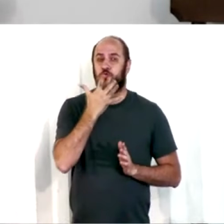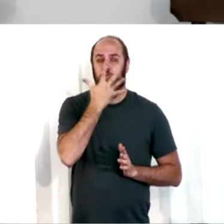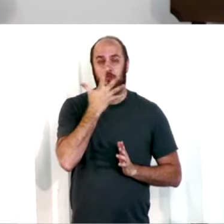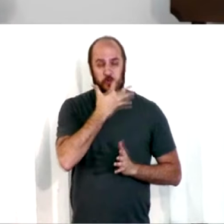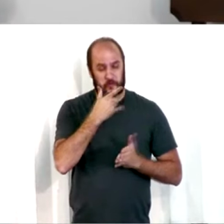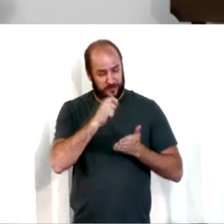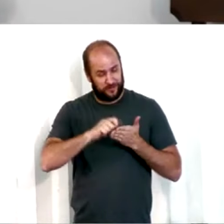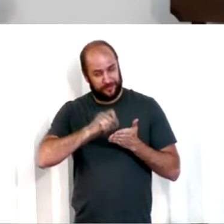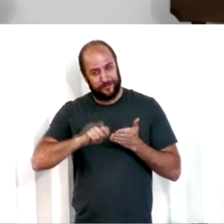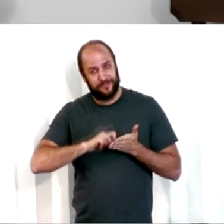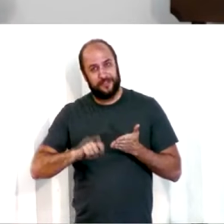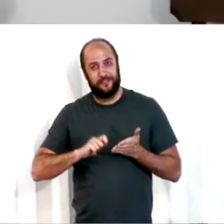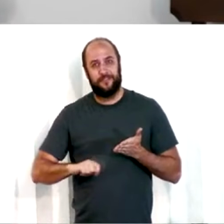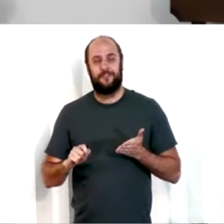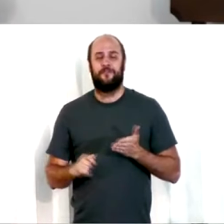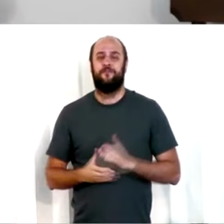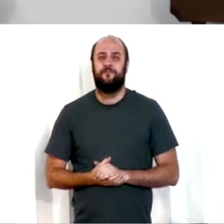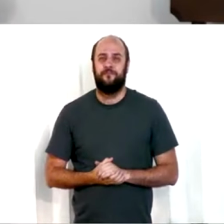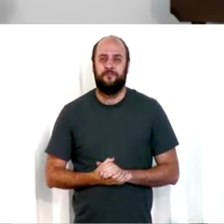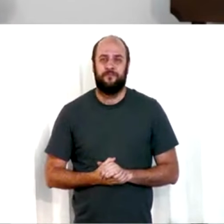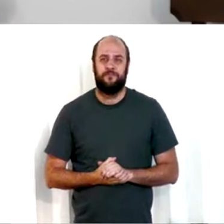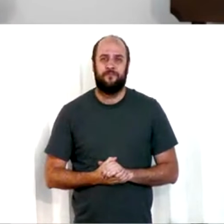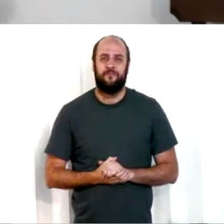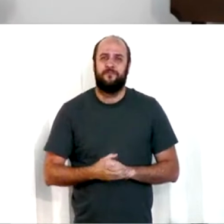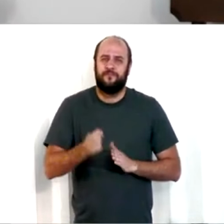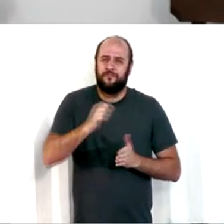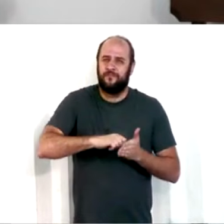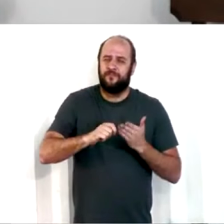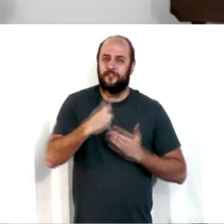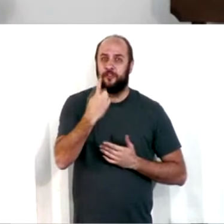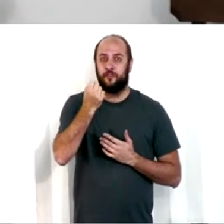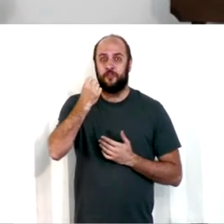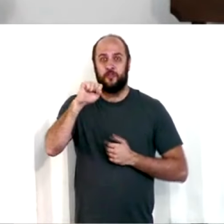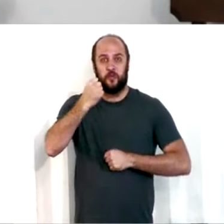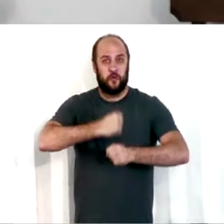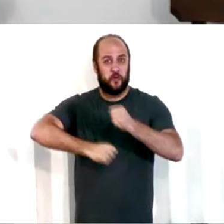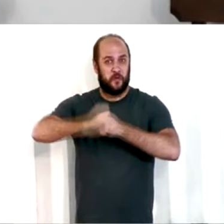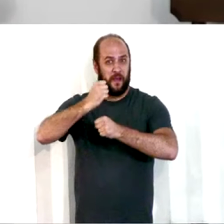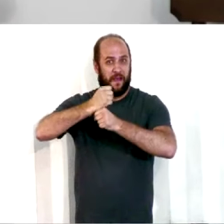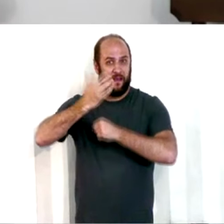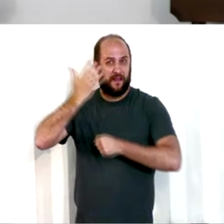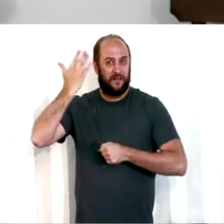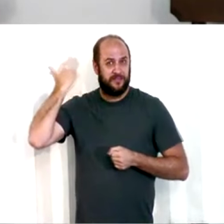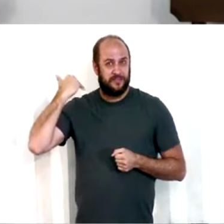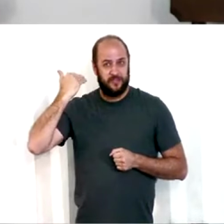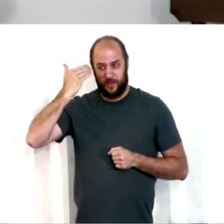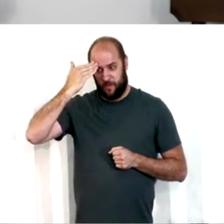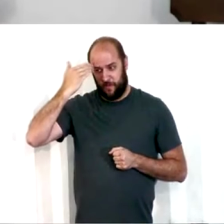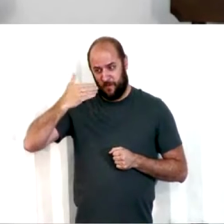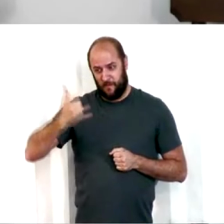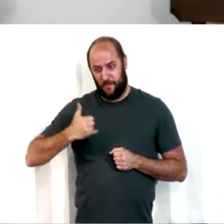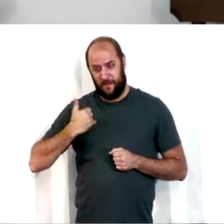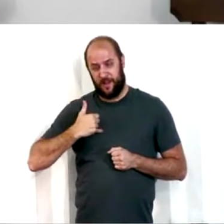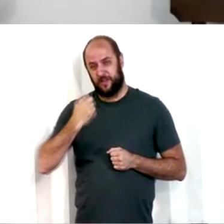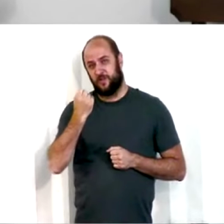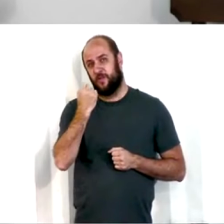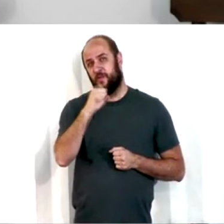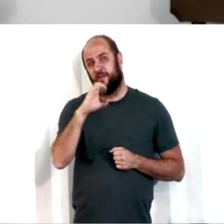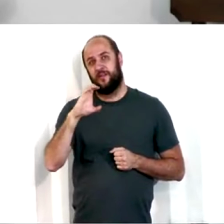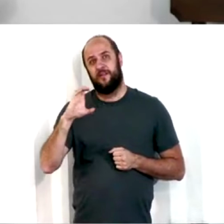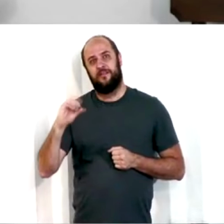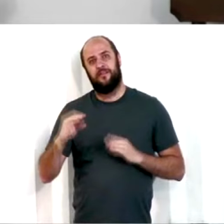Alberto Canelhas, a qual ele redigiu 18 anos atrás, em homenagem aos 80 anos